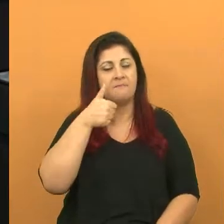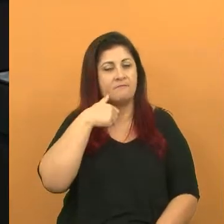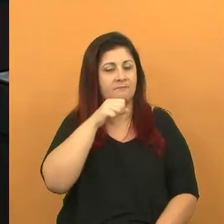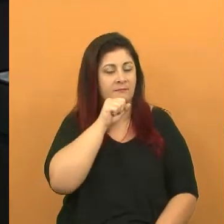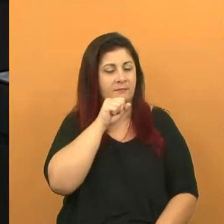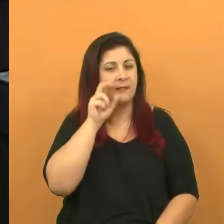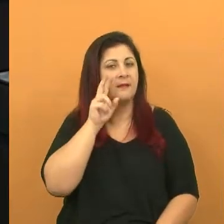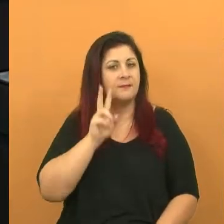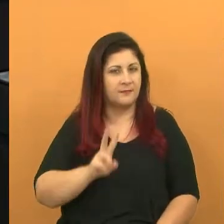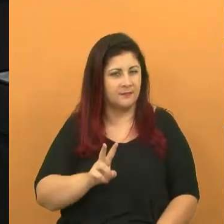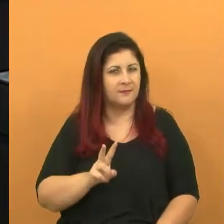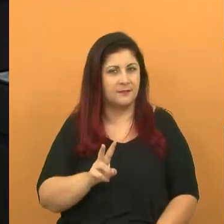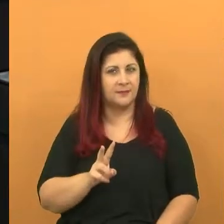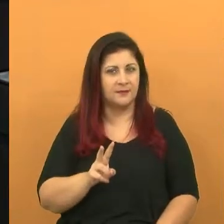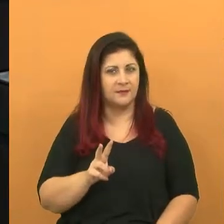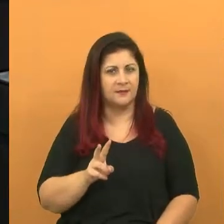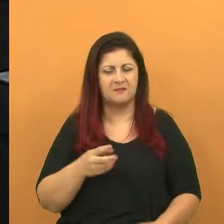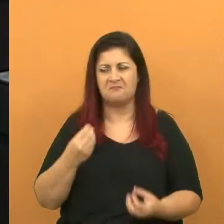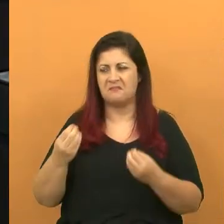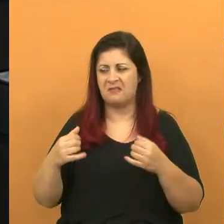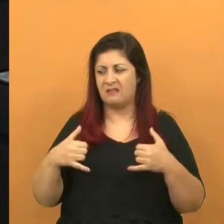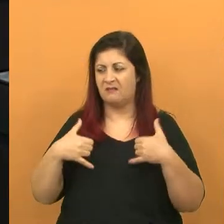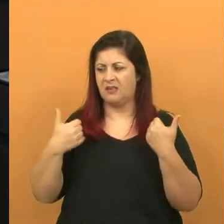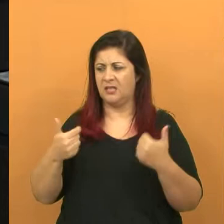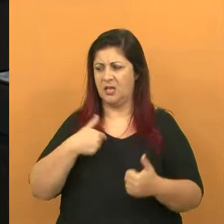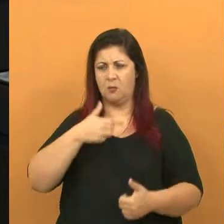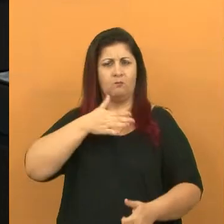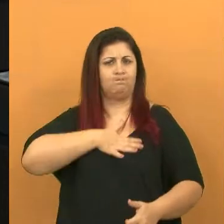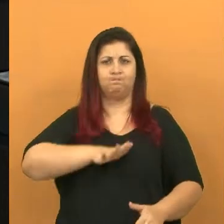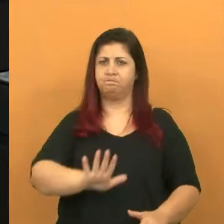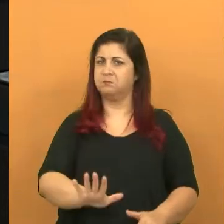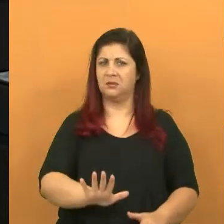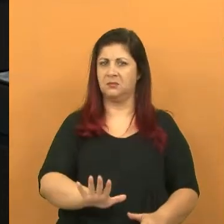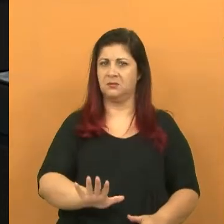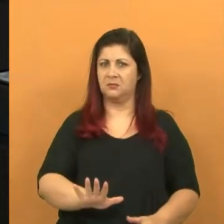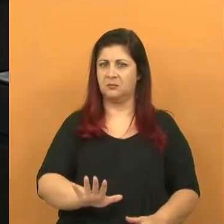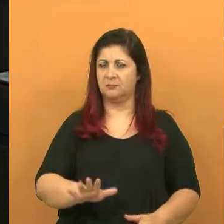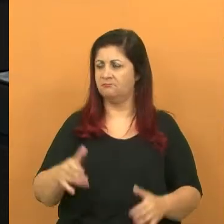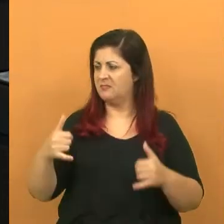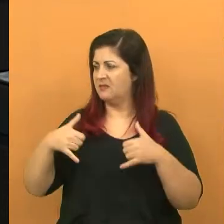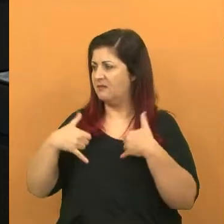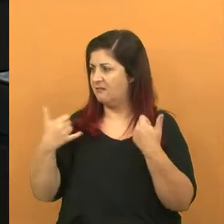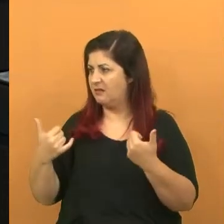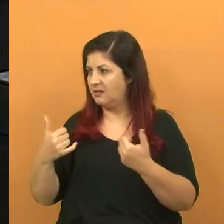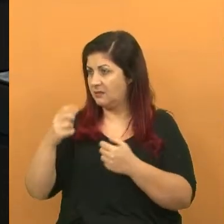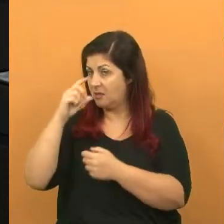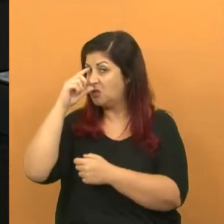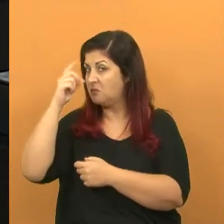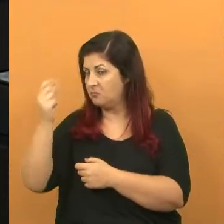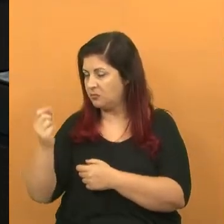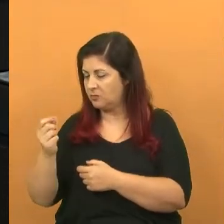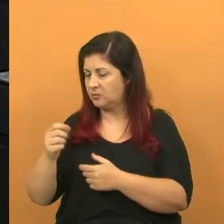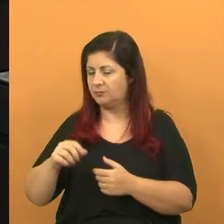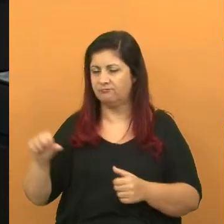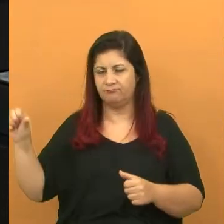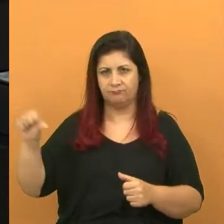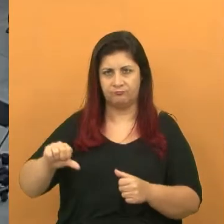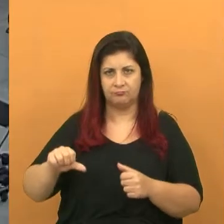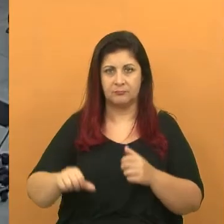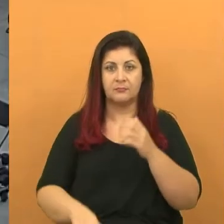com relação a essa festa que eu não aprovo, que é a festa do Halloween, que é o Dia das Bruxas.